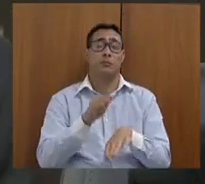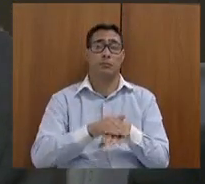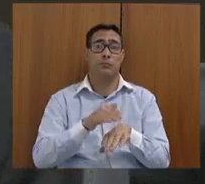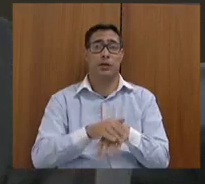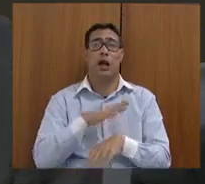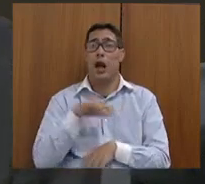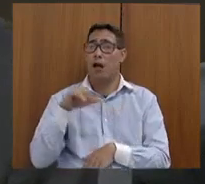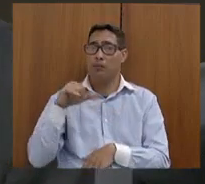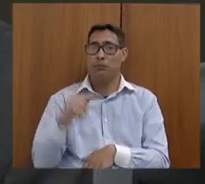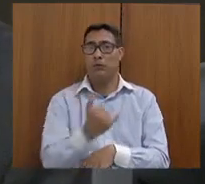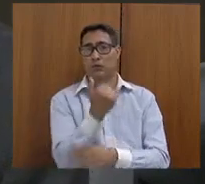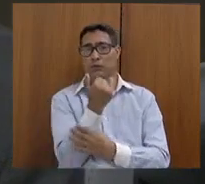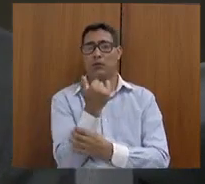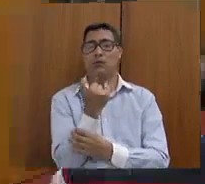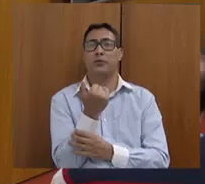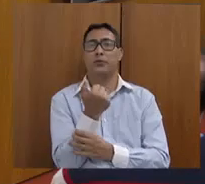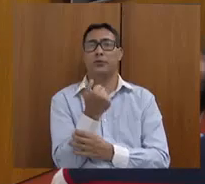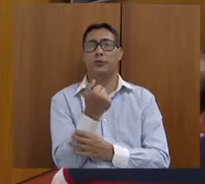secretário